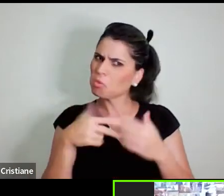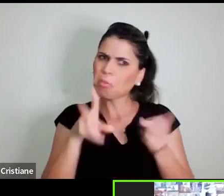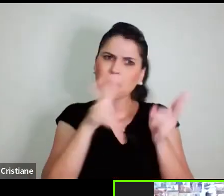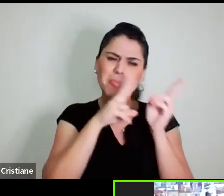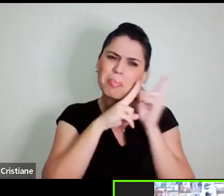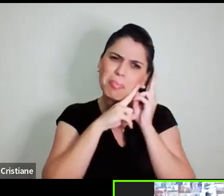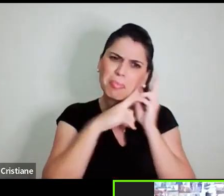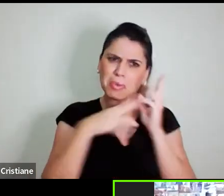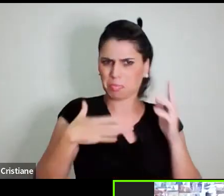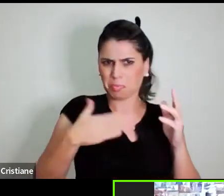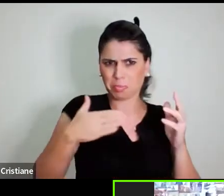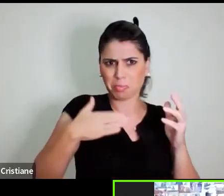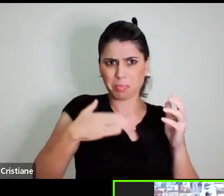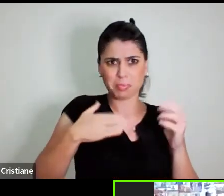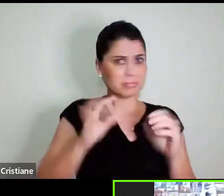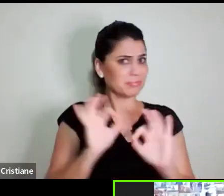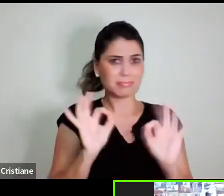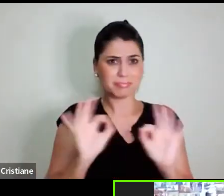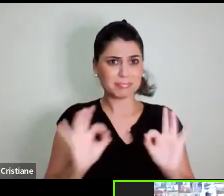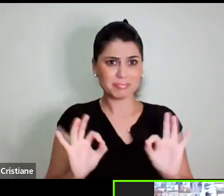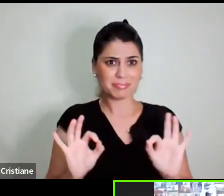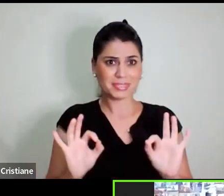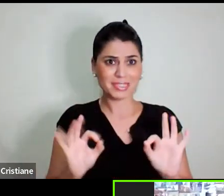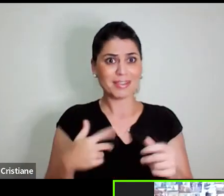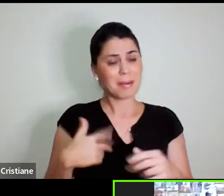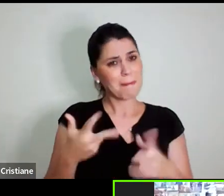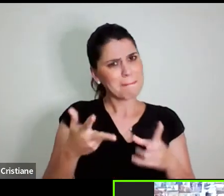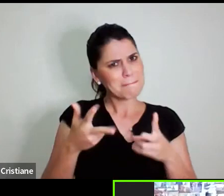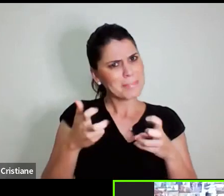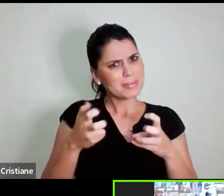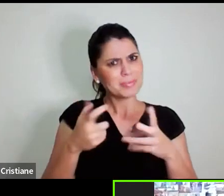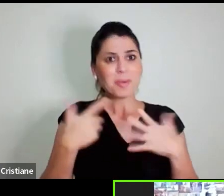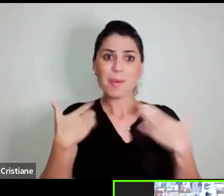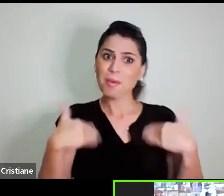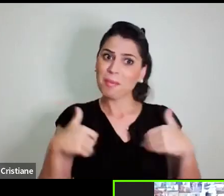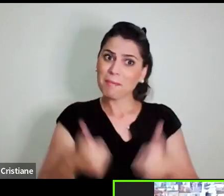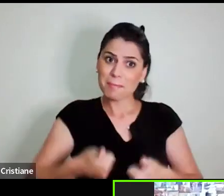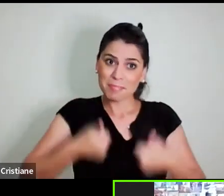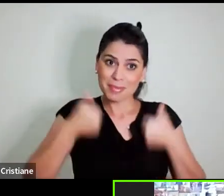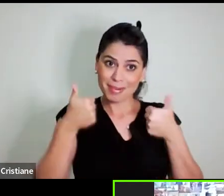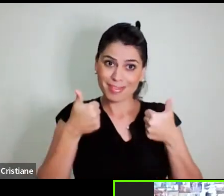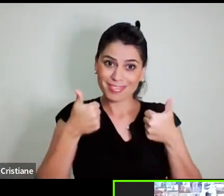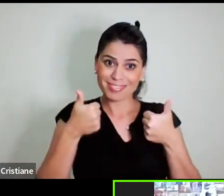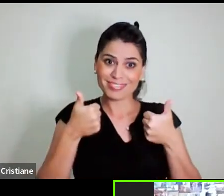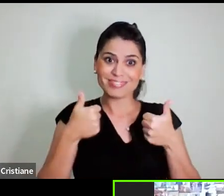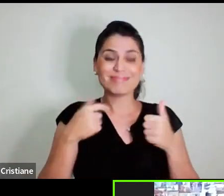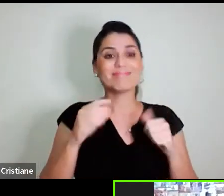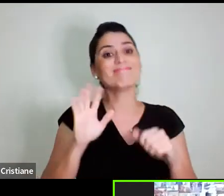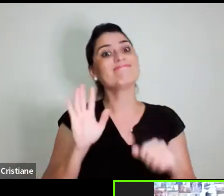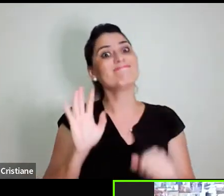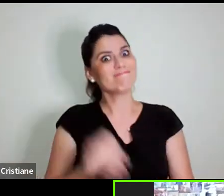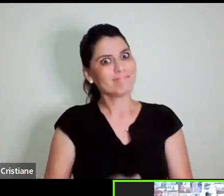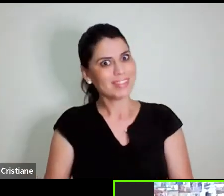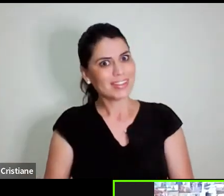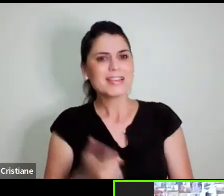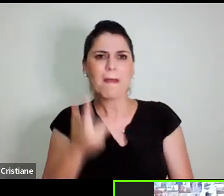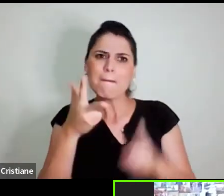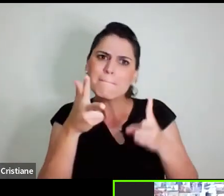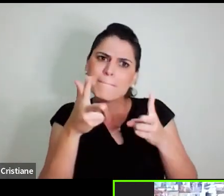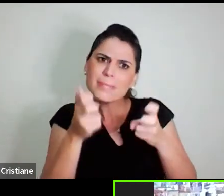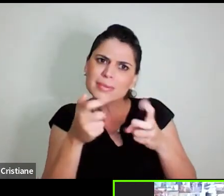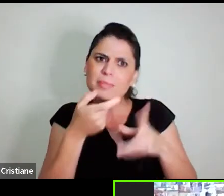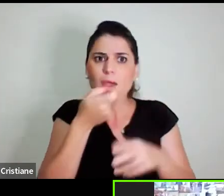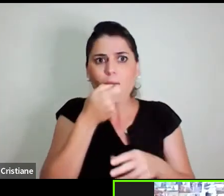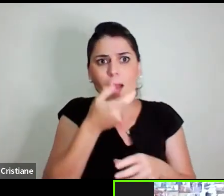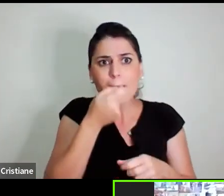coração acelerado, e eu sabia que ali era uma reação alérgica, e eu estava com alergia ao remédio de pressão que eu tomava, o remédio